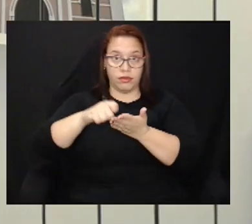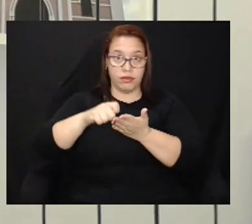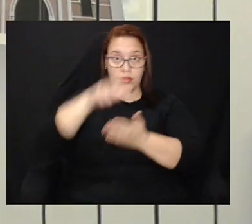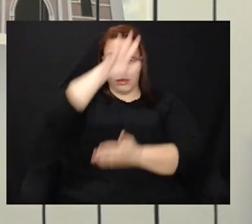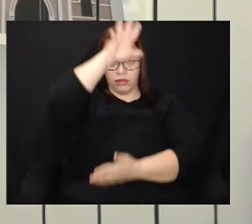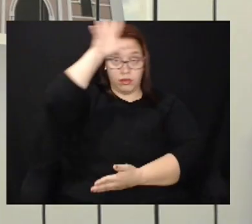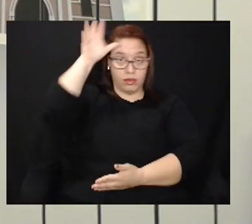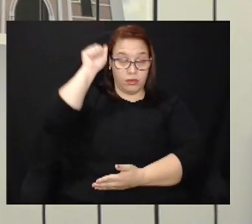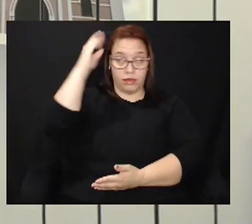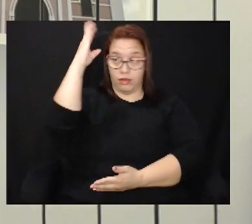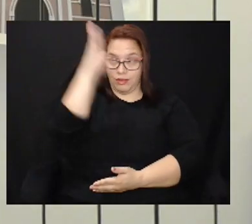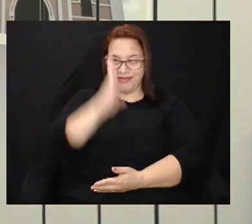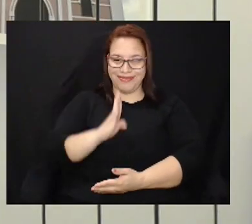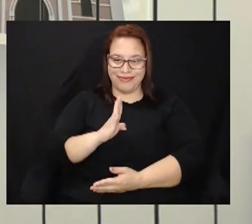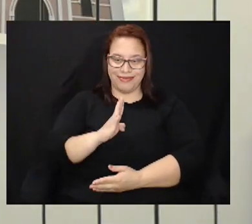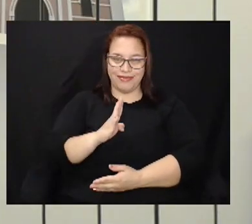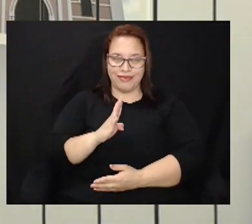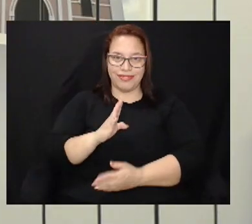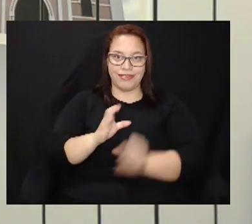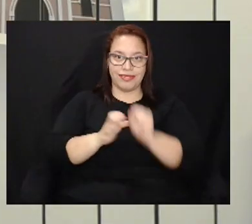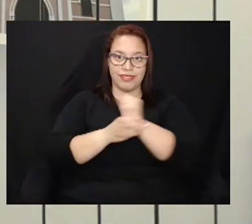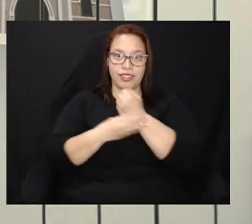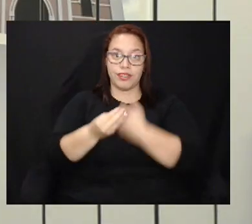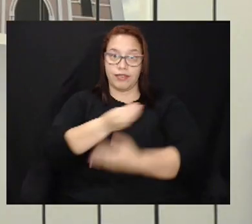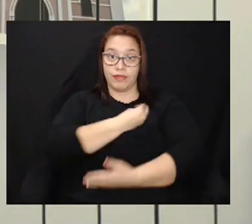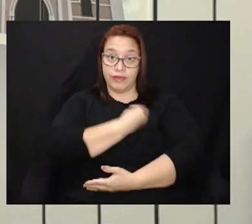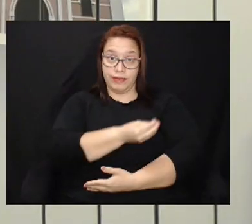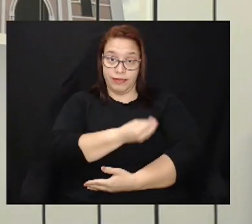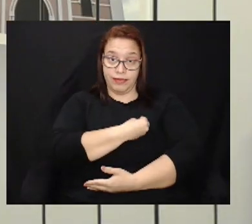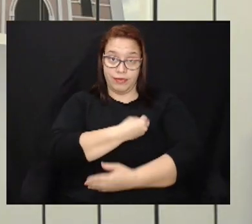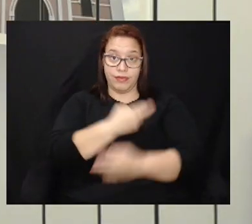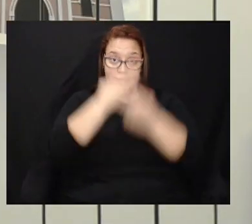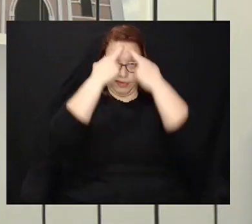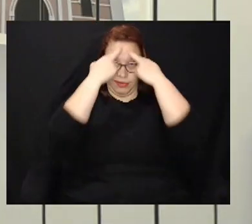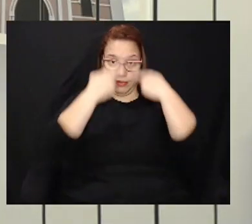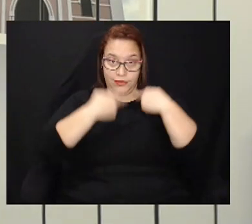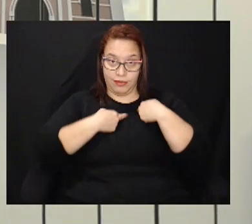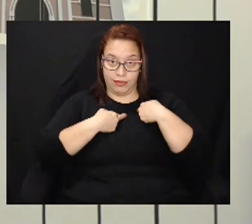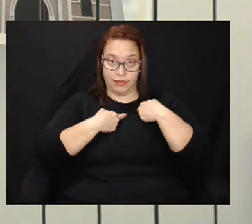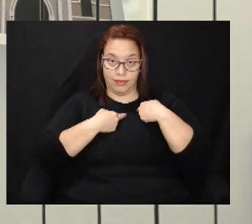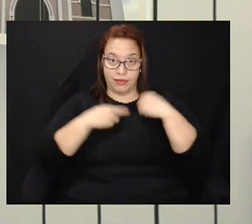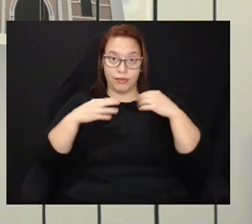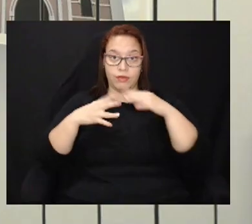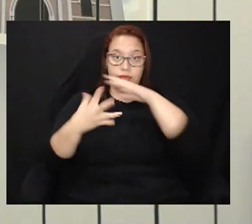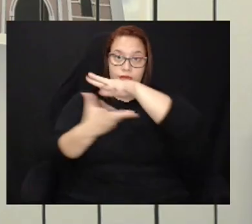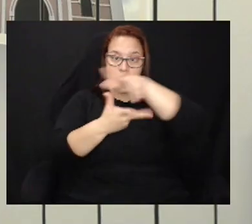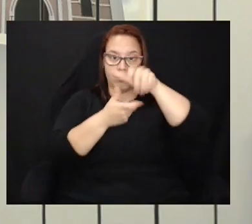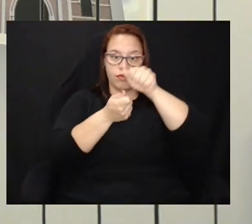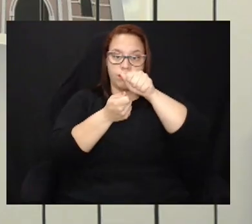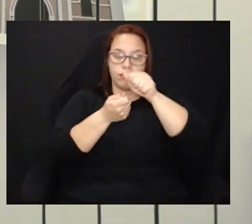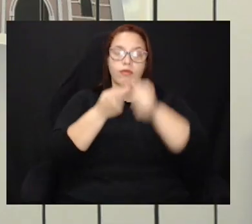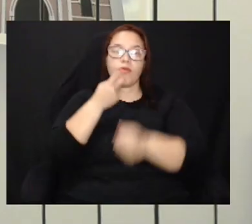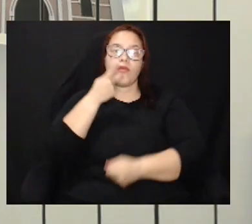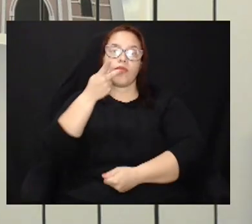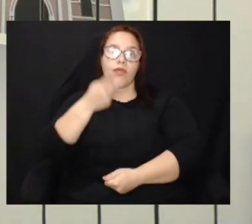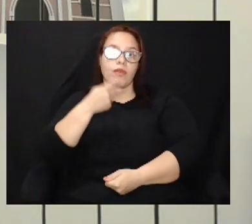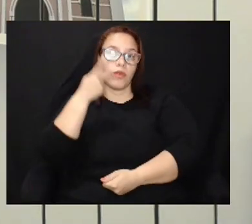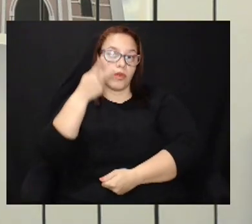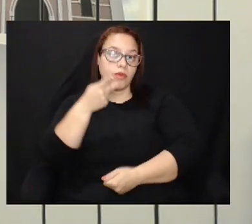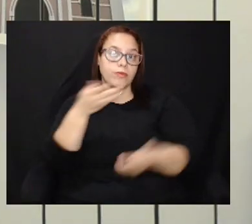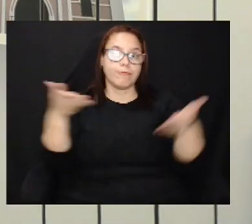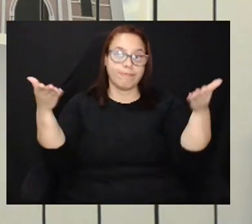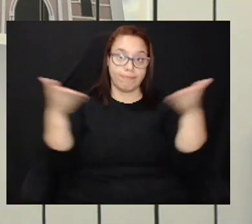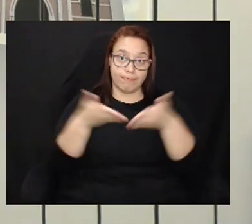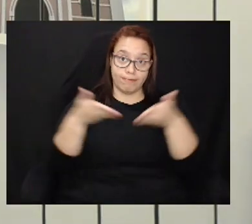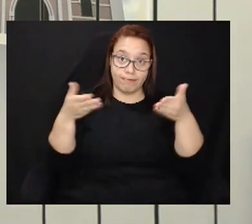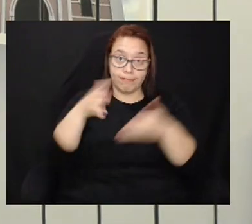Brasileira, Preservar para Viver, Responsabilidade Mundial. E falou sobre a atual situação da